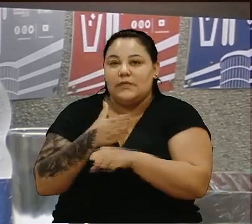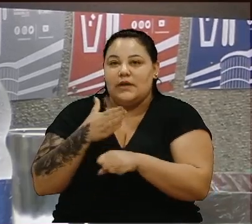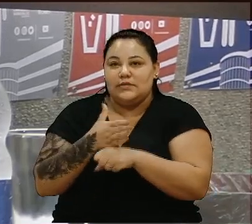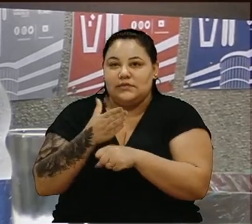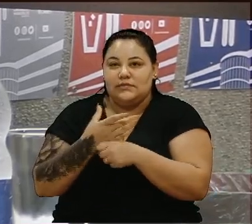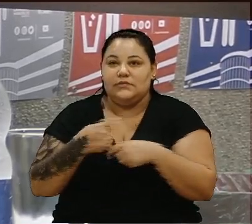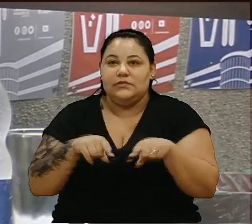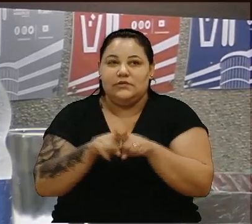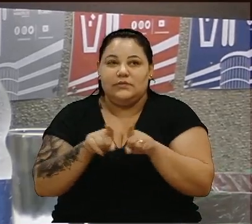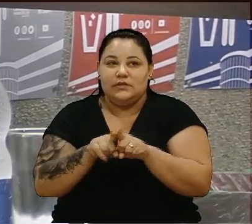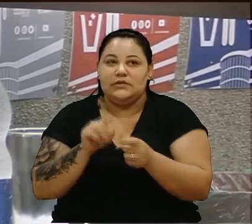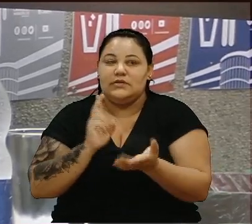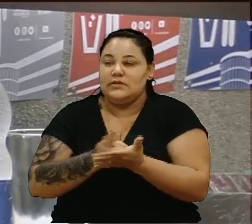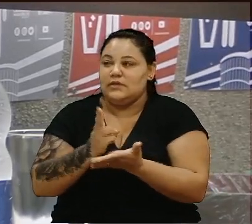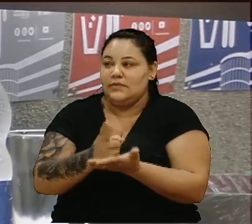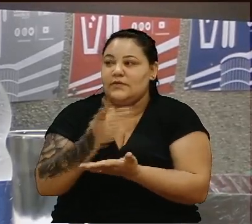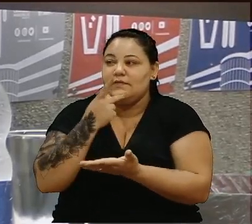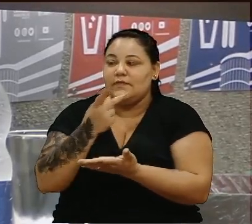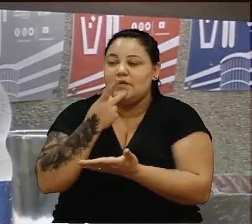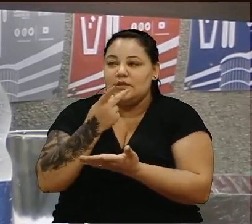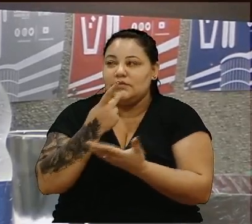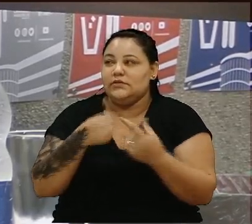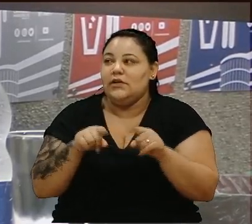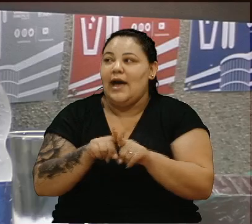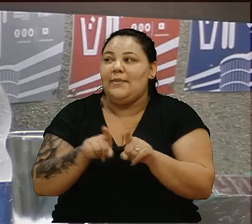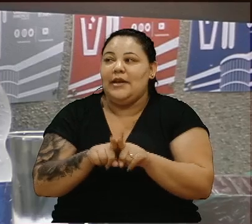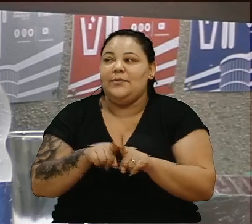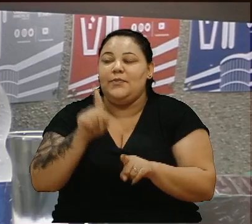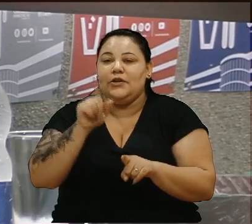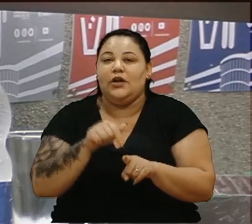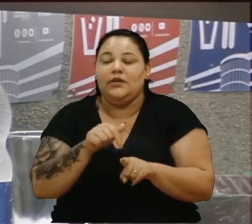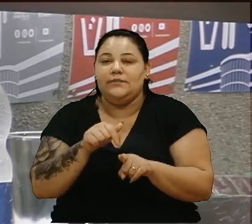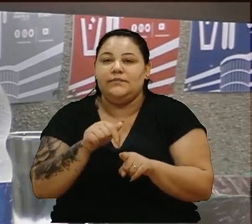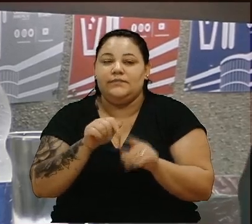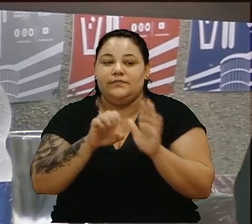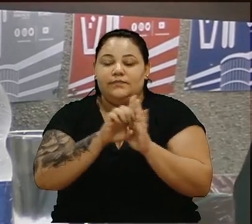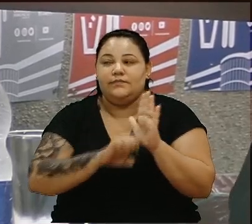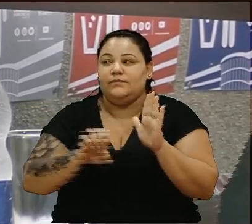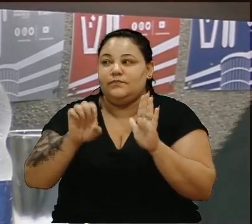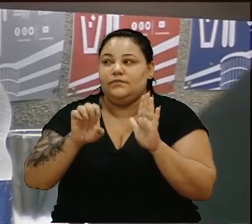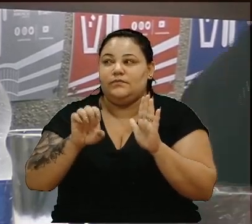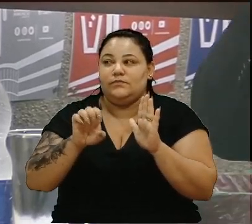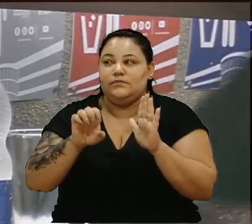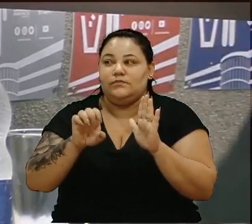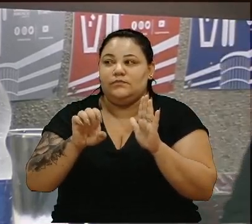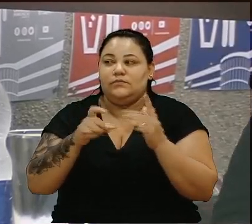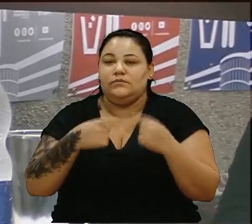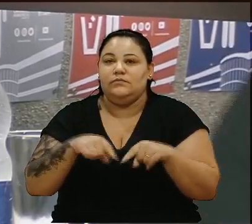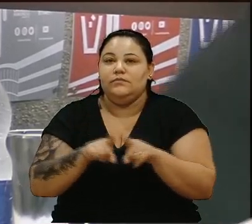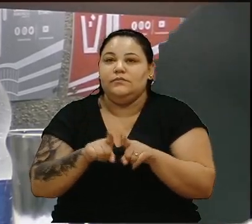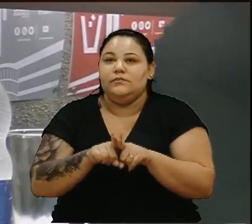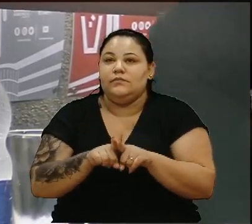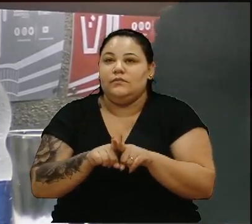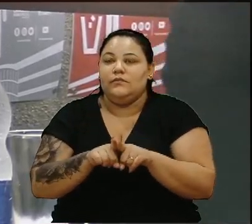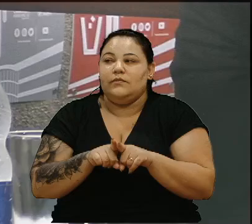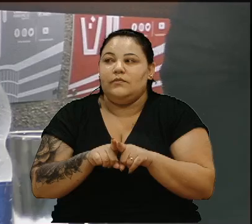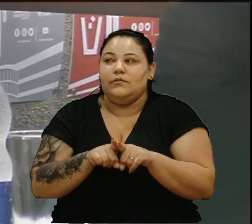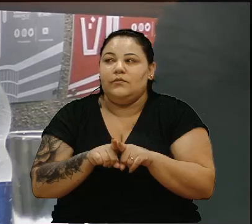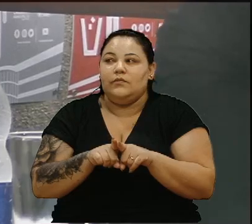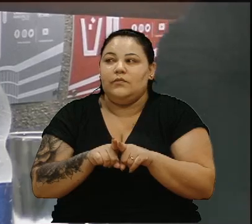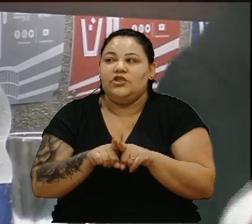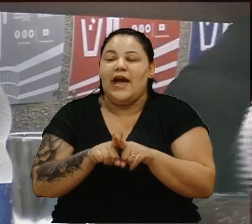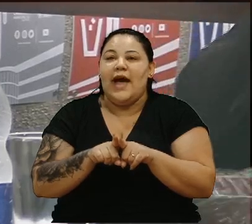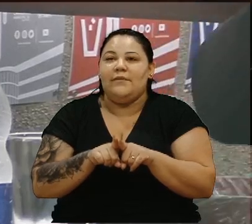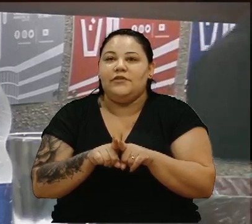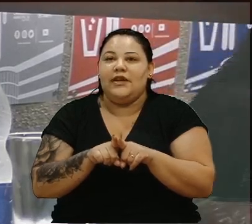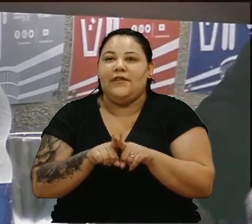essa parte de religiosidade e evangelho aqui na Câmara de Vereadores. E faço aqui a citação